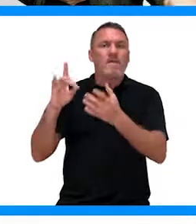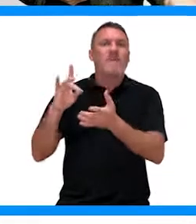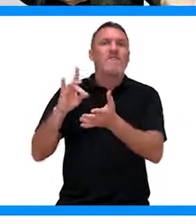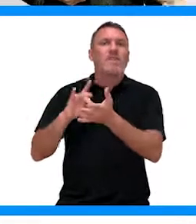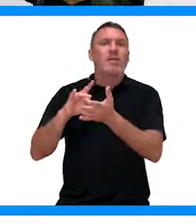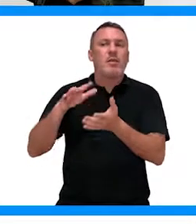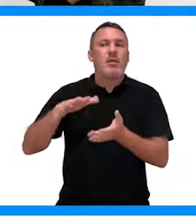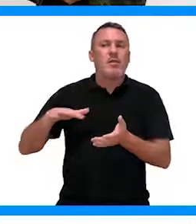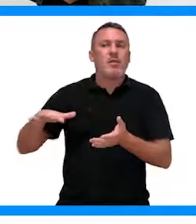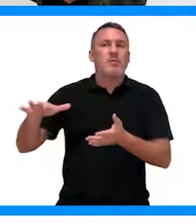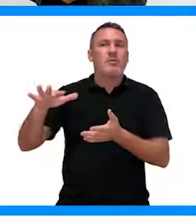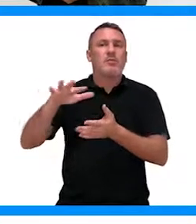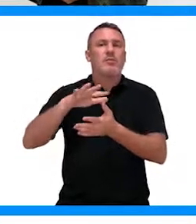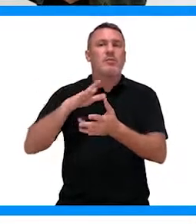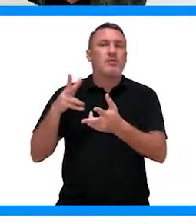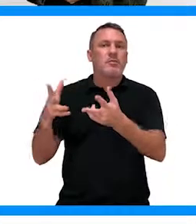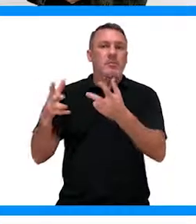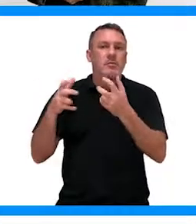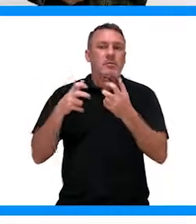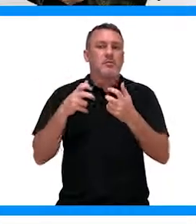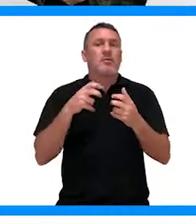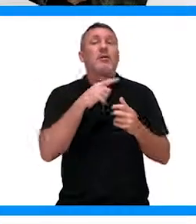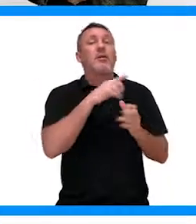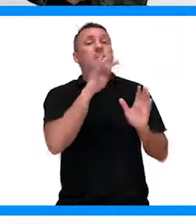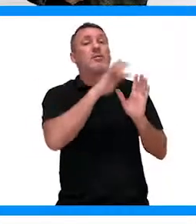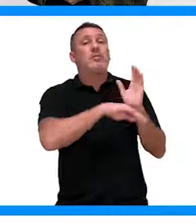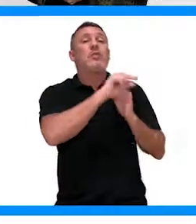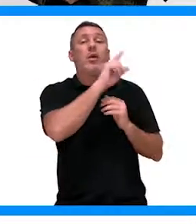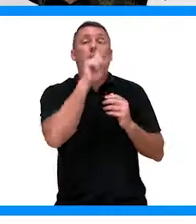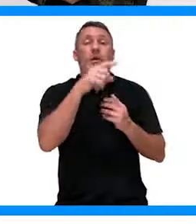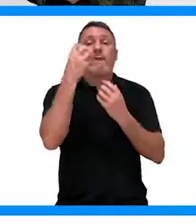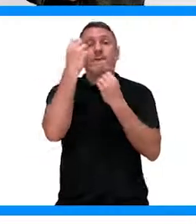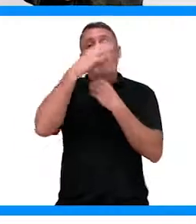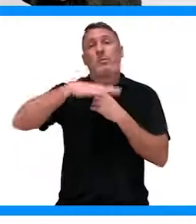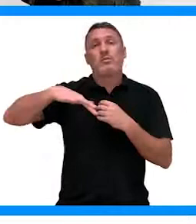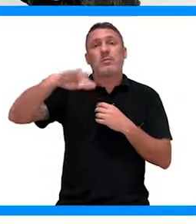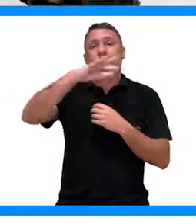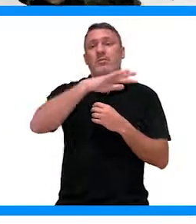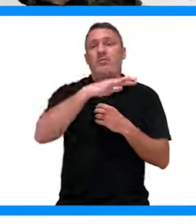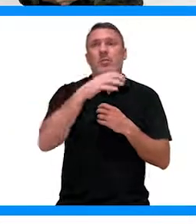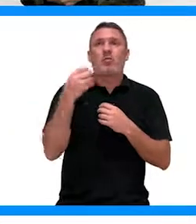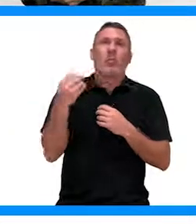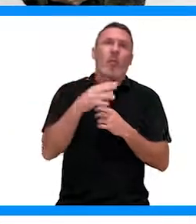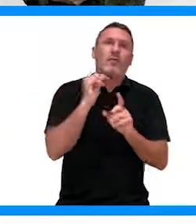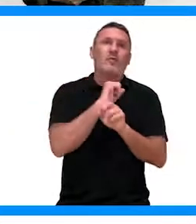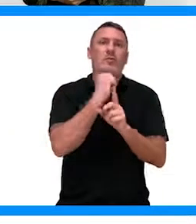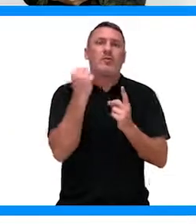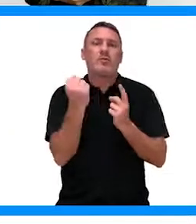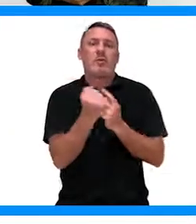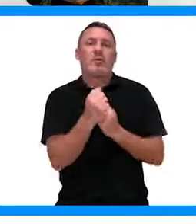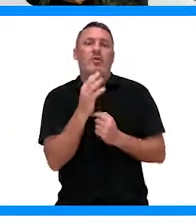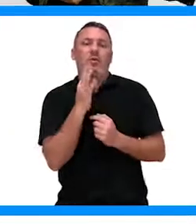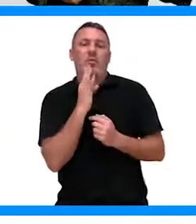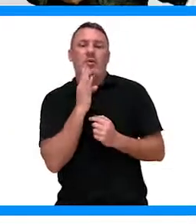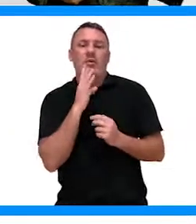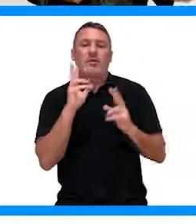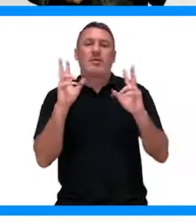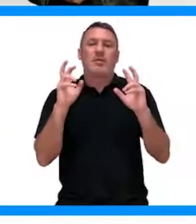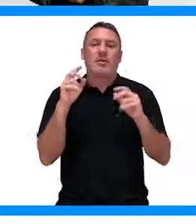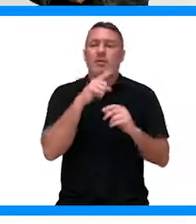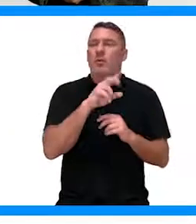na realidade. Então, esse gênero textual, ele é informativo, ele quer trazer informações novas à